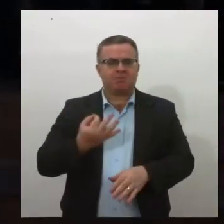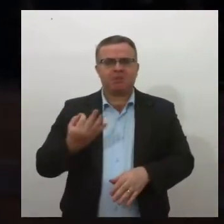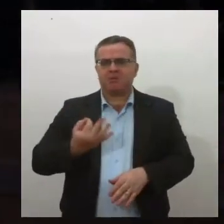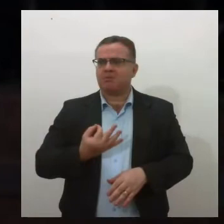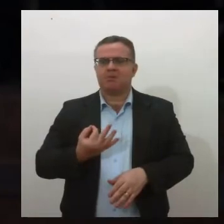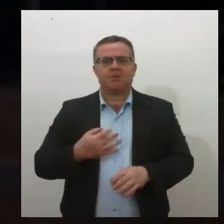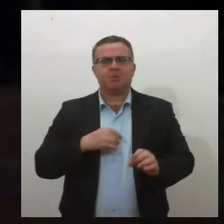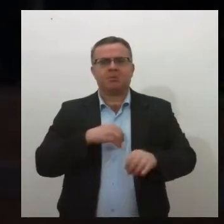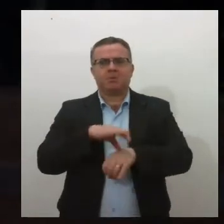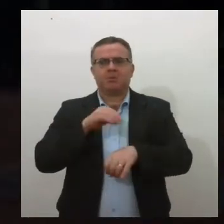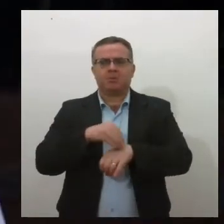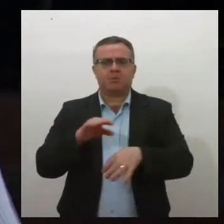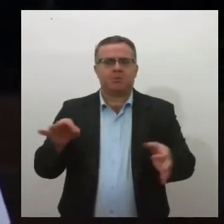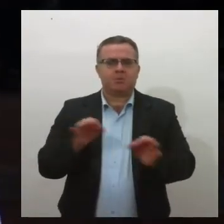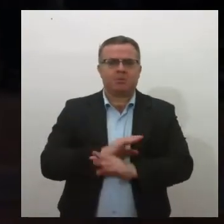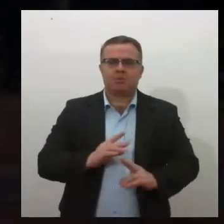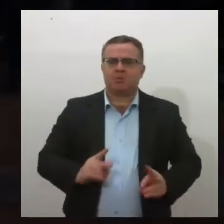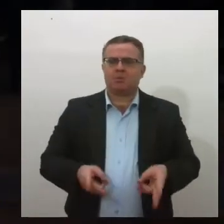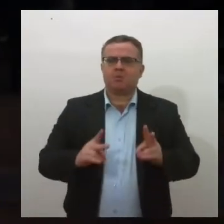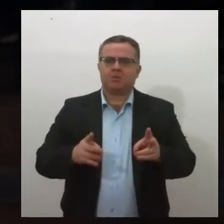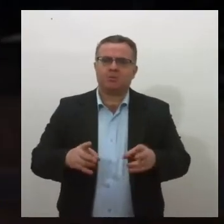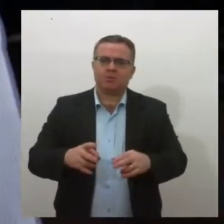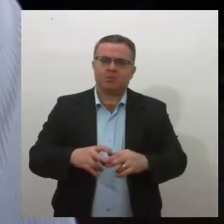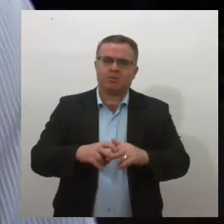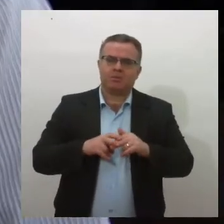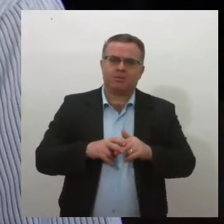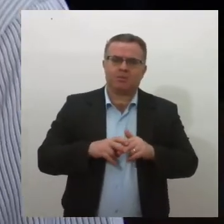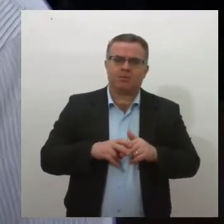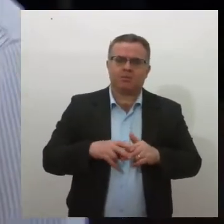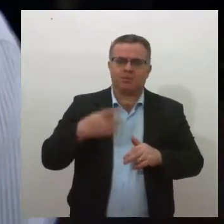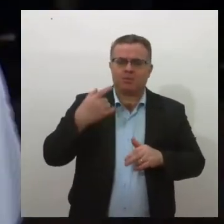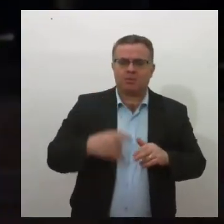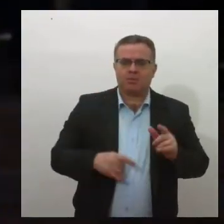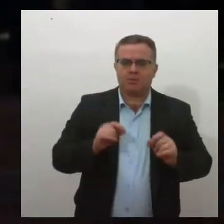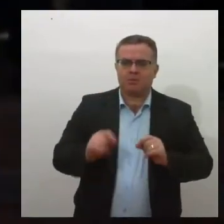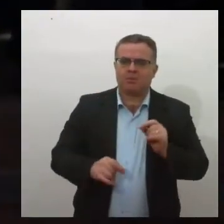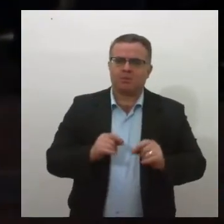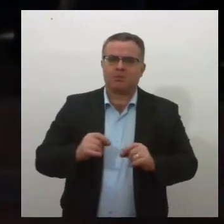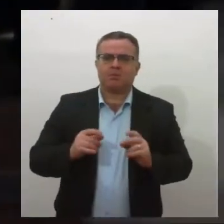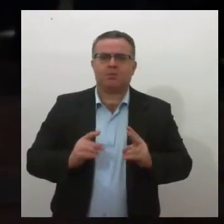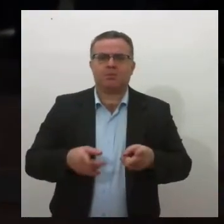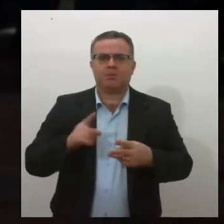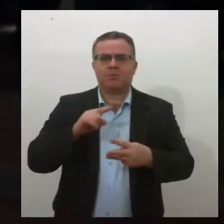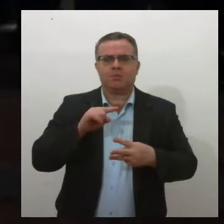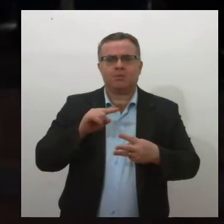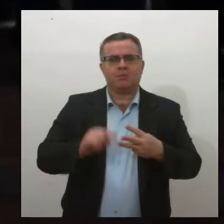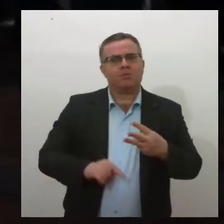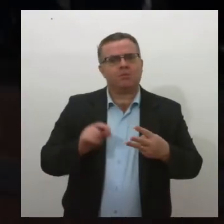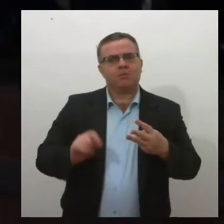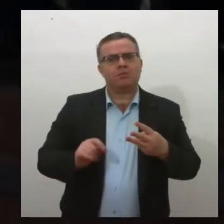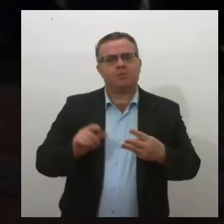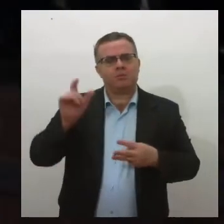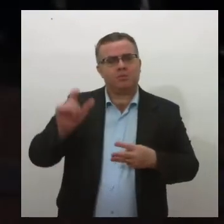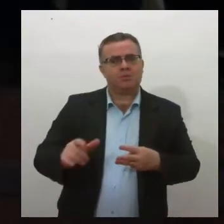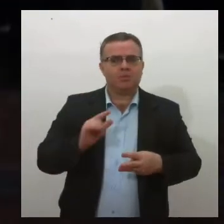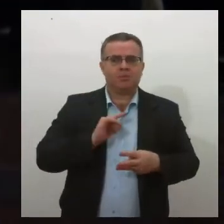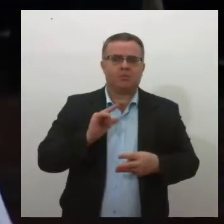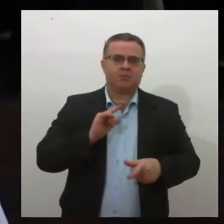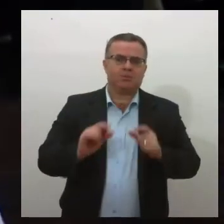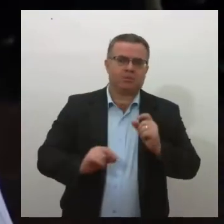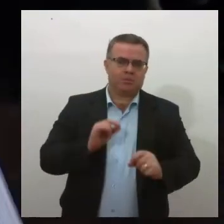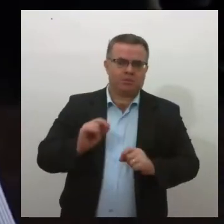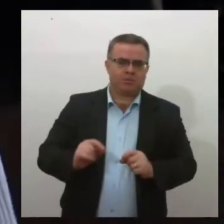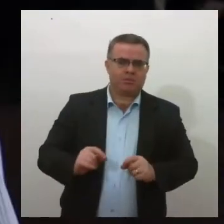também um legado como radialista. Então, não é fácil a pessoa ter essas três qualidades que Reinaldo tinha. Um ser